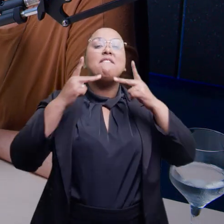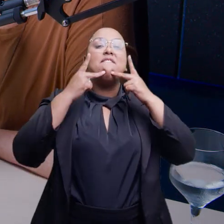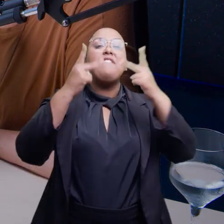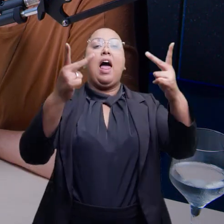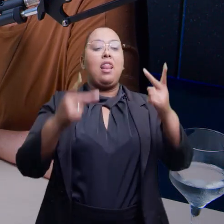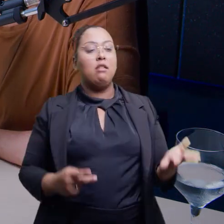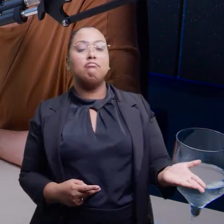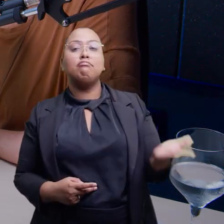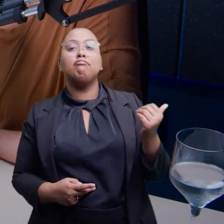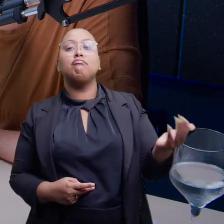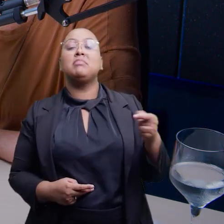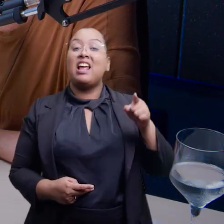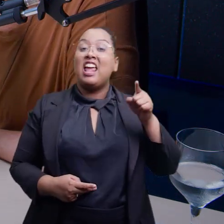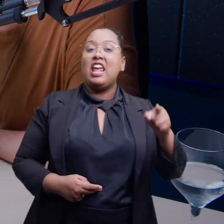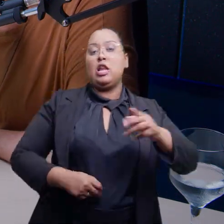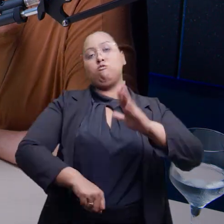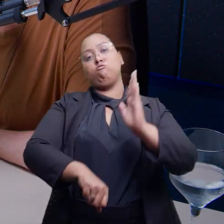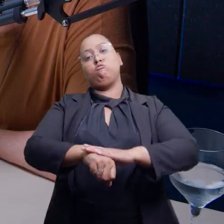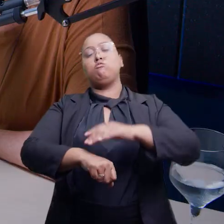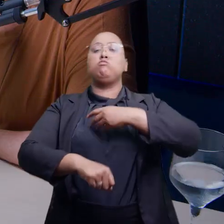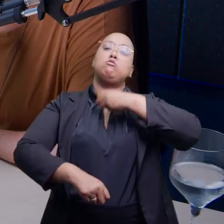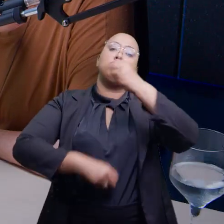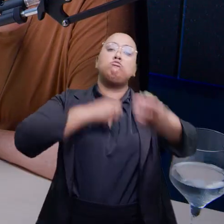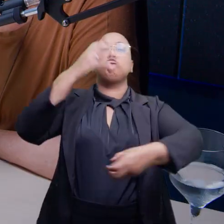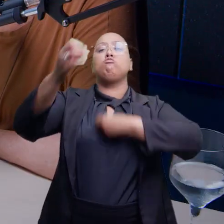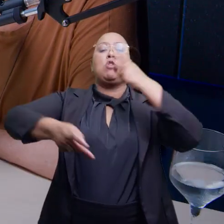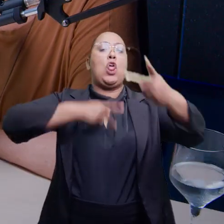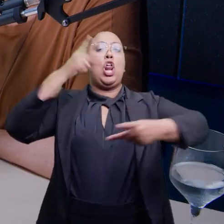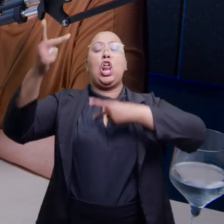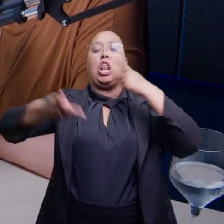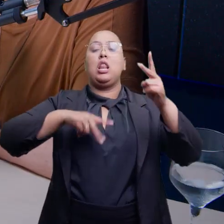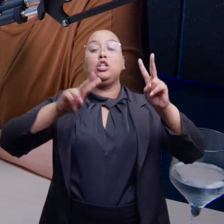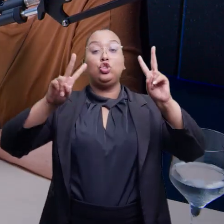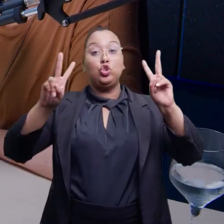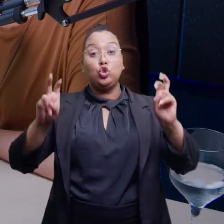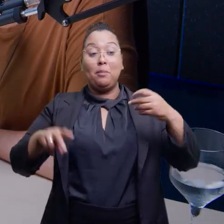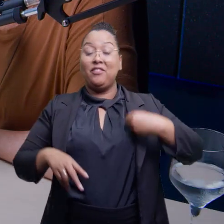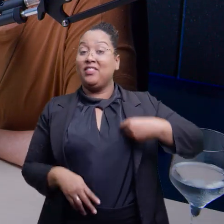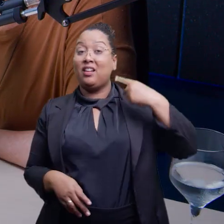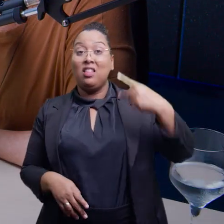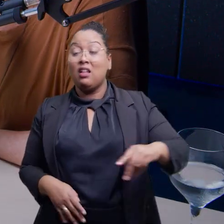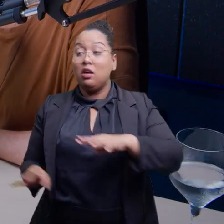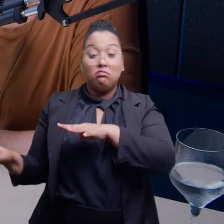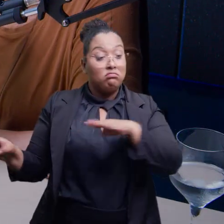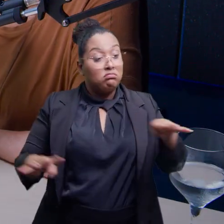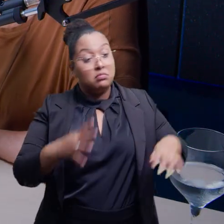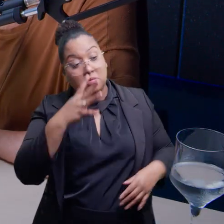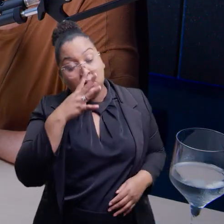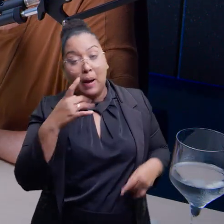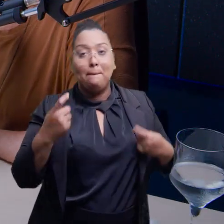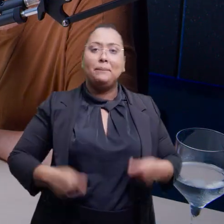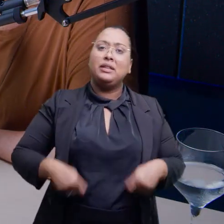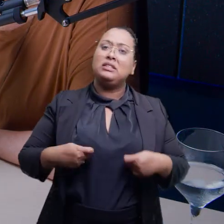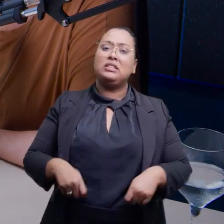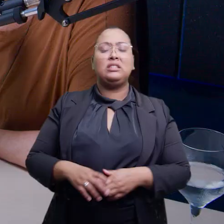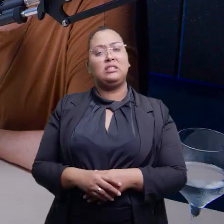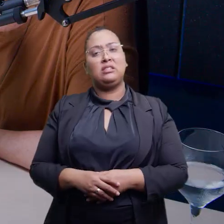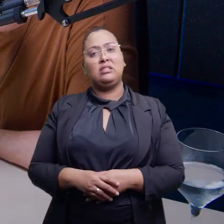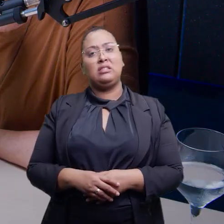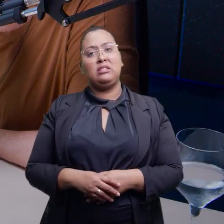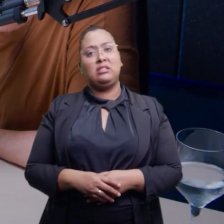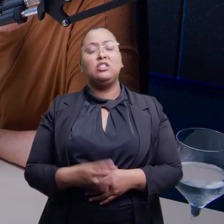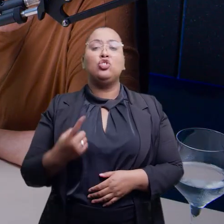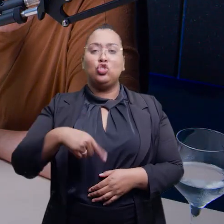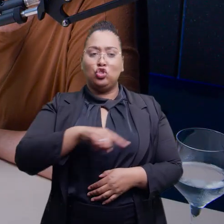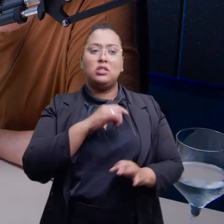têm direito a pôr a sua voz dentro do seu processo. Precisam ser escutados. É um pouco isso que a gente faz